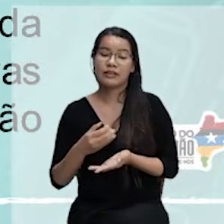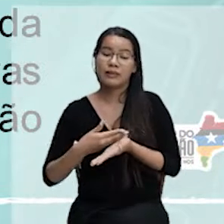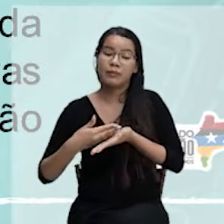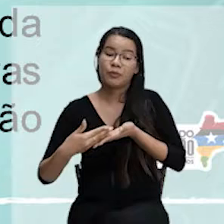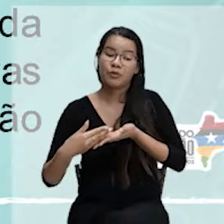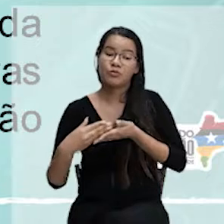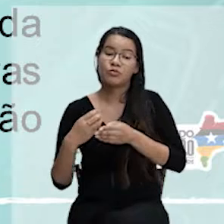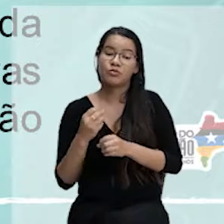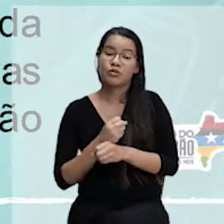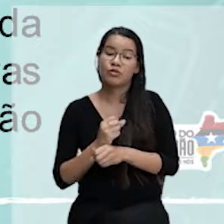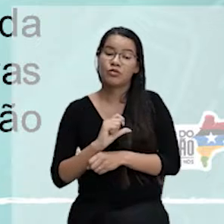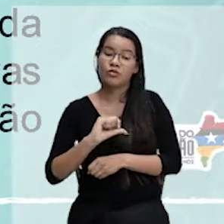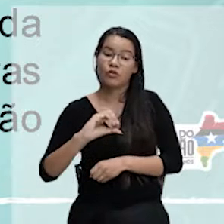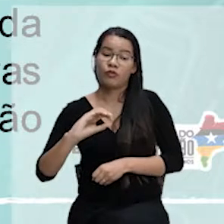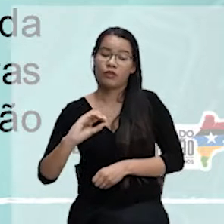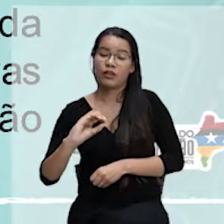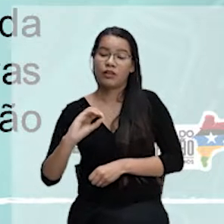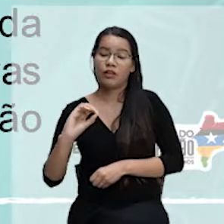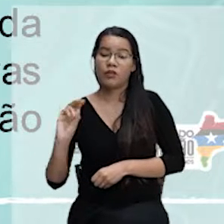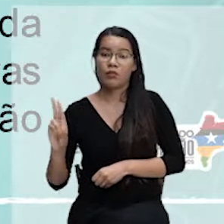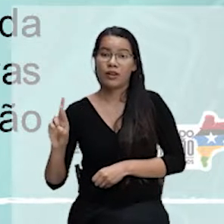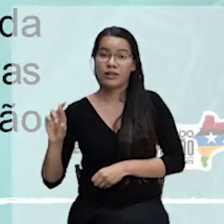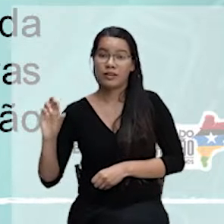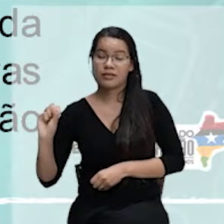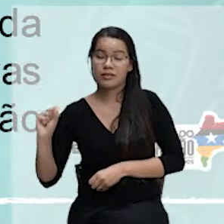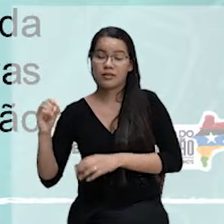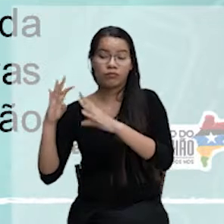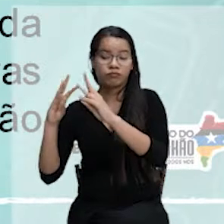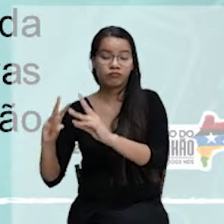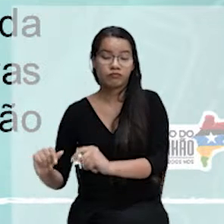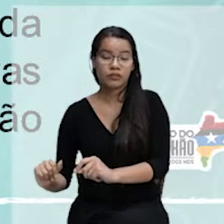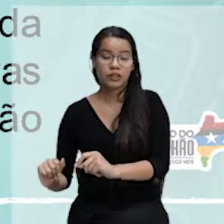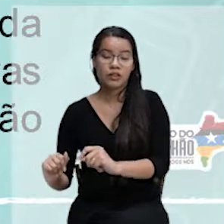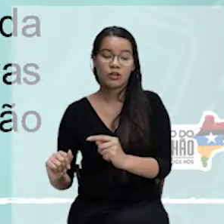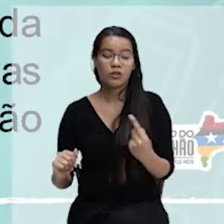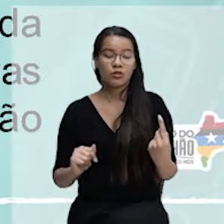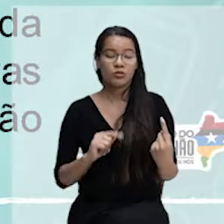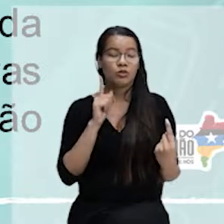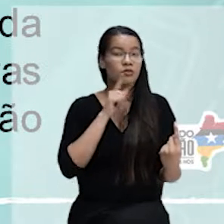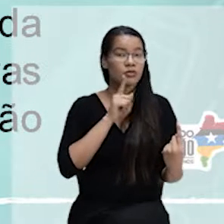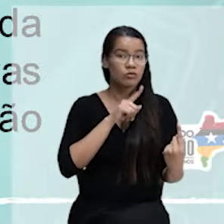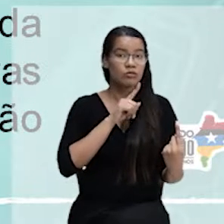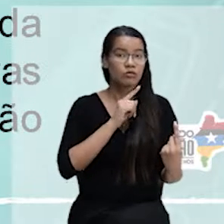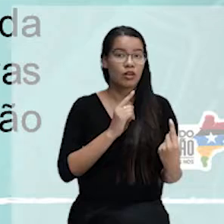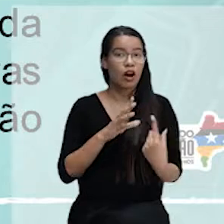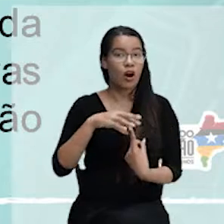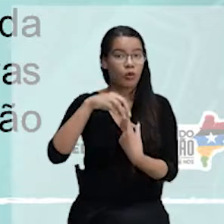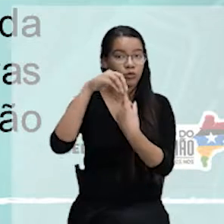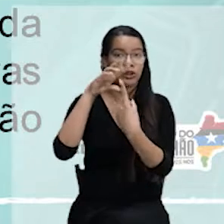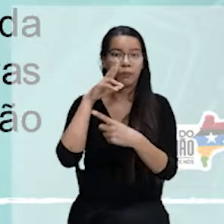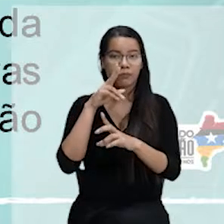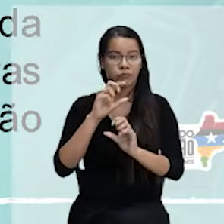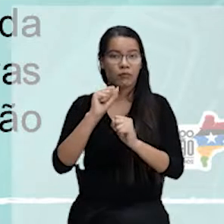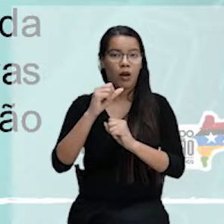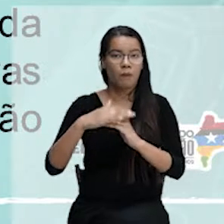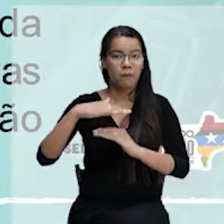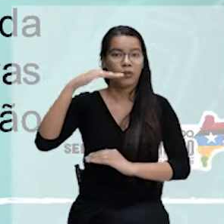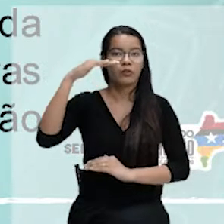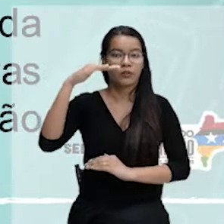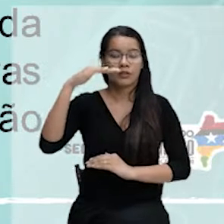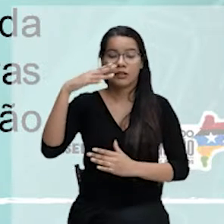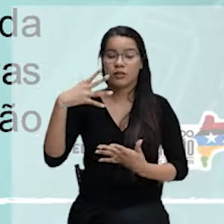dissolve e os Estados Unidos passam a ser uma potência econômica hegemônica. E o capitalismo, o sistema capitalista, passa a